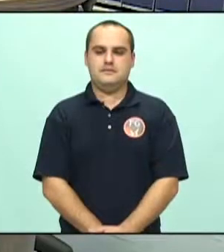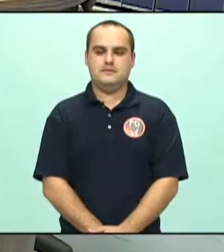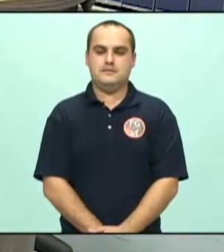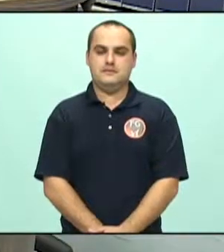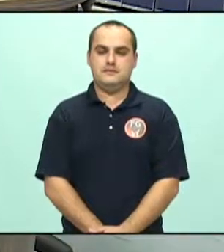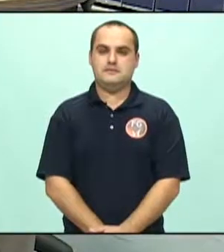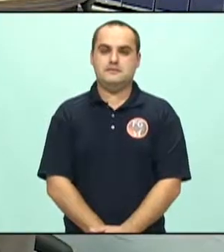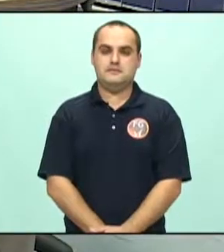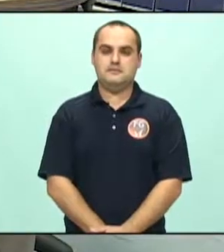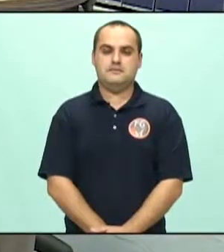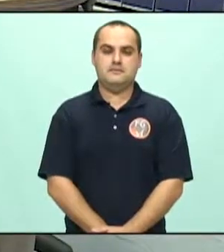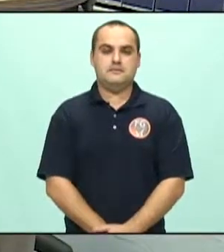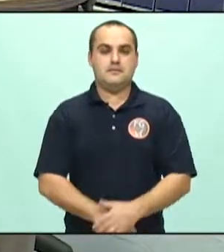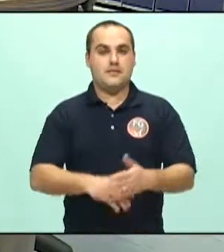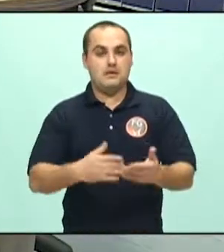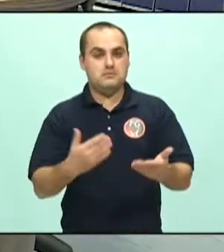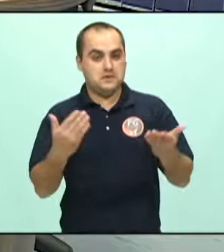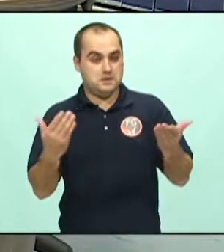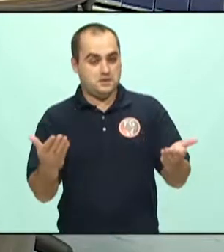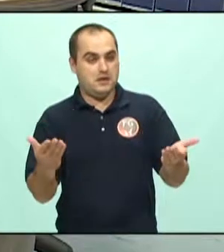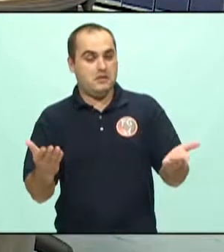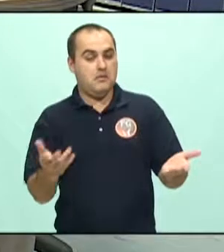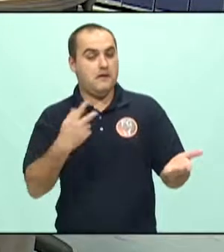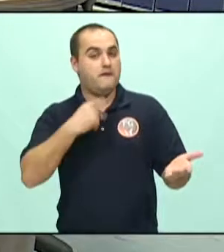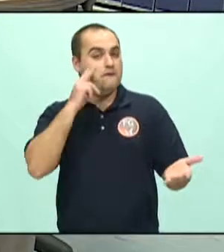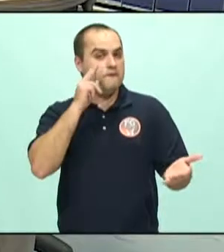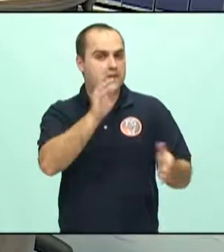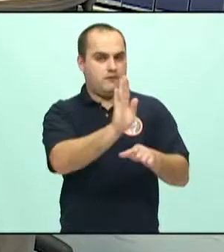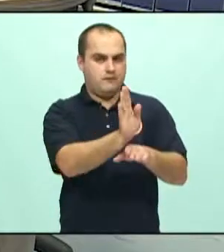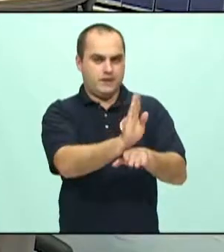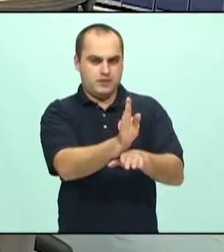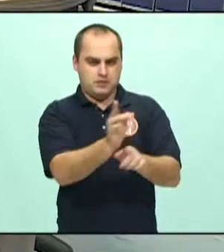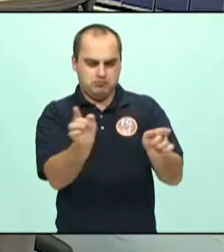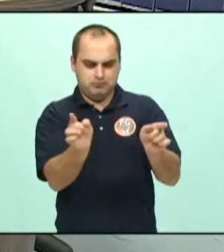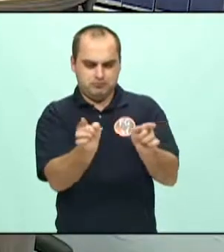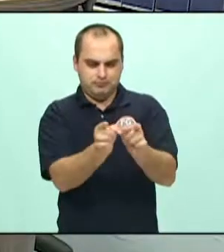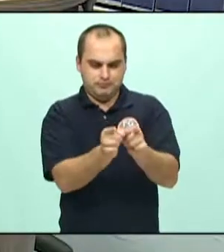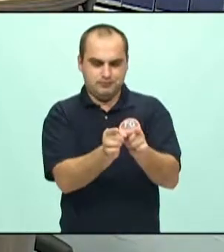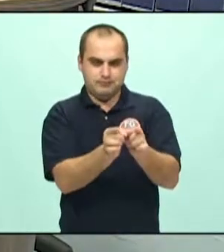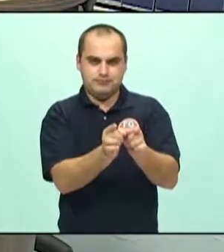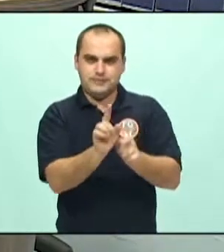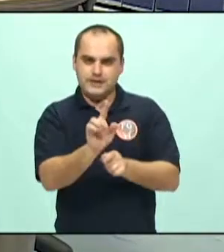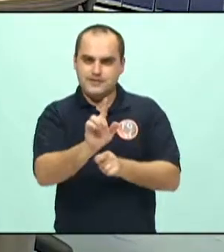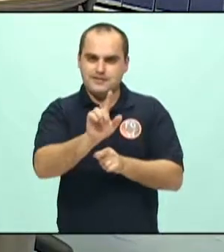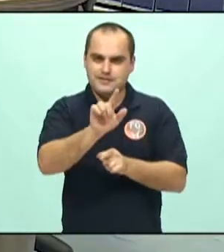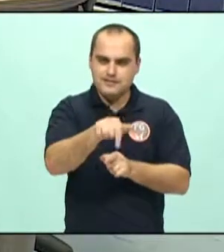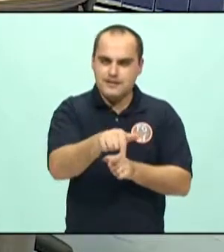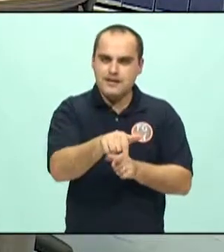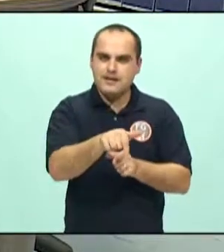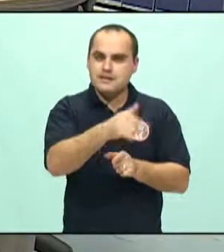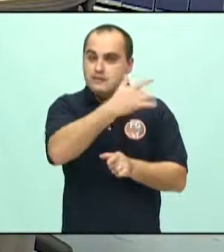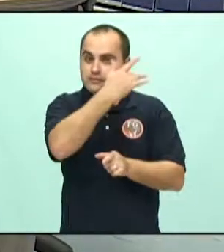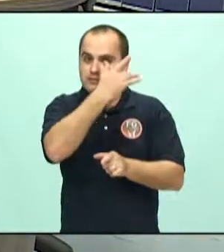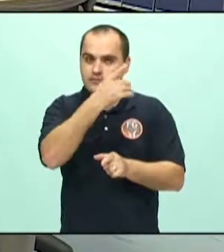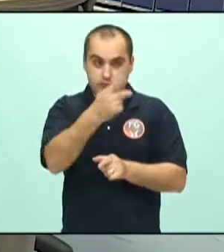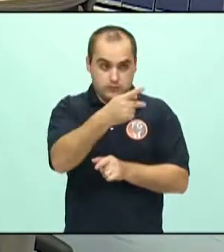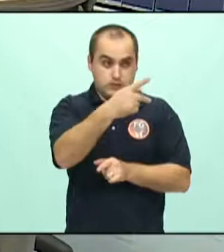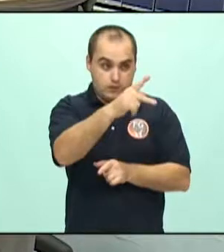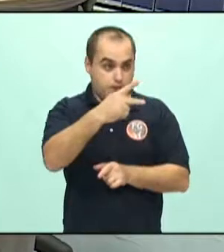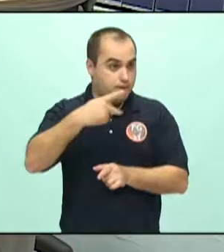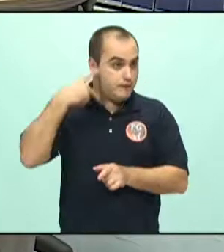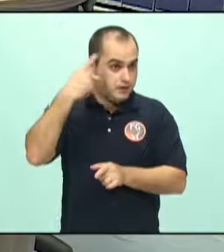Então nós assistimos um pedacinho aí com já no início desse trailer um depoimento seu, vereador.